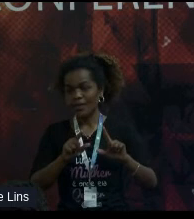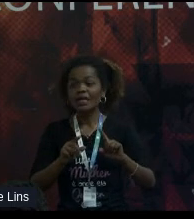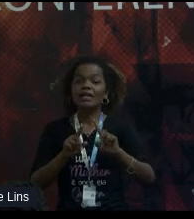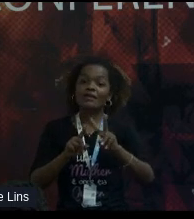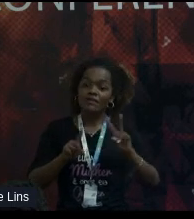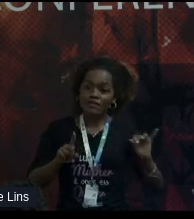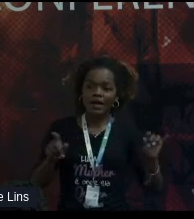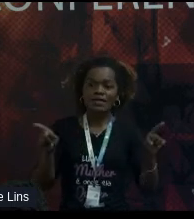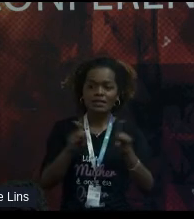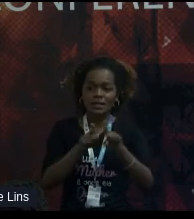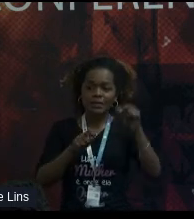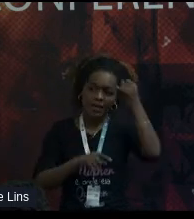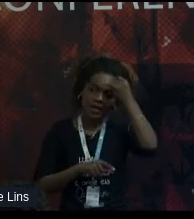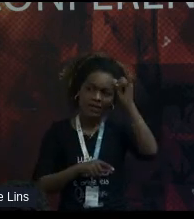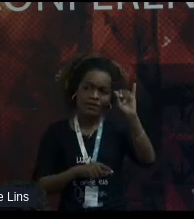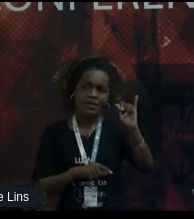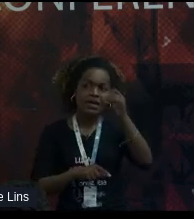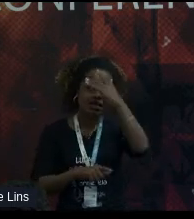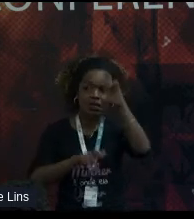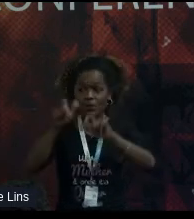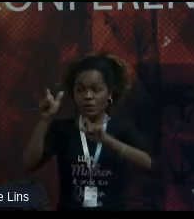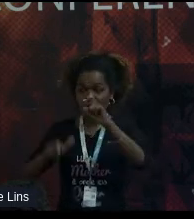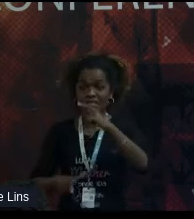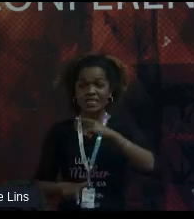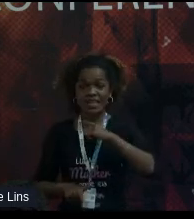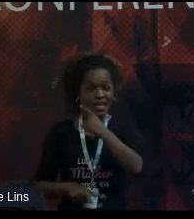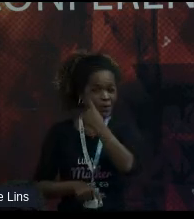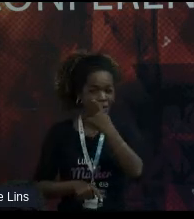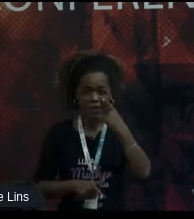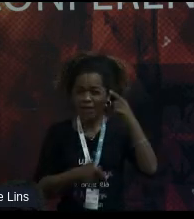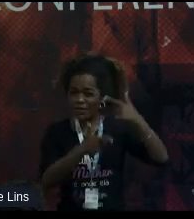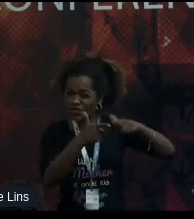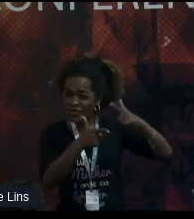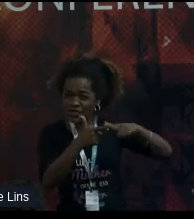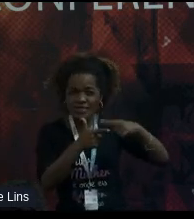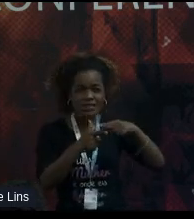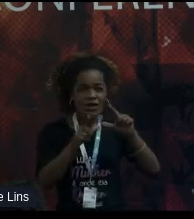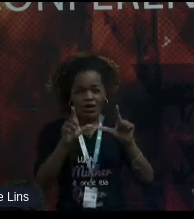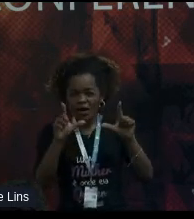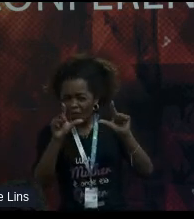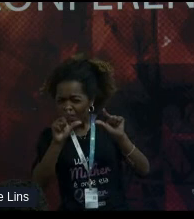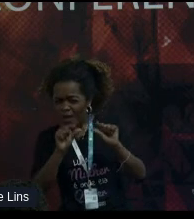evitar que essas pessoas com baixa visão tenham dificuldade para